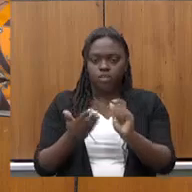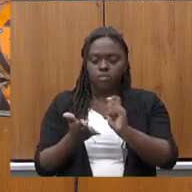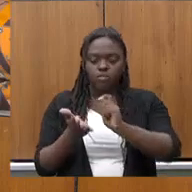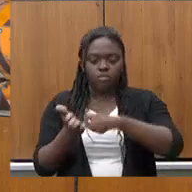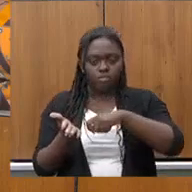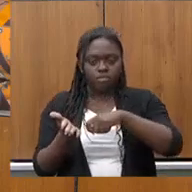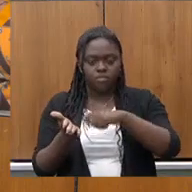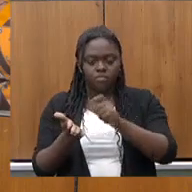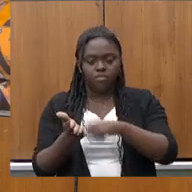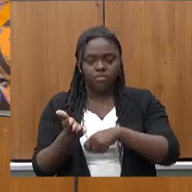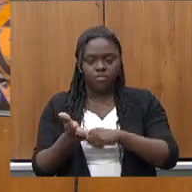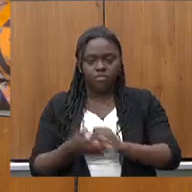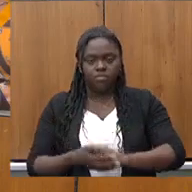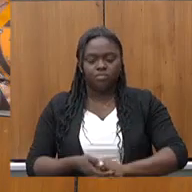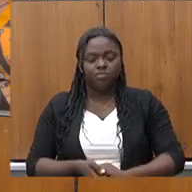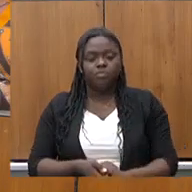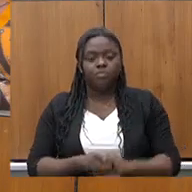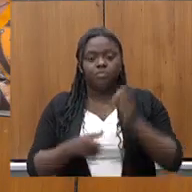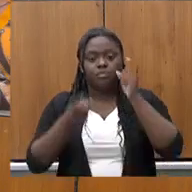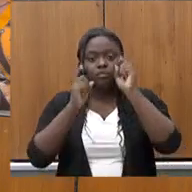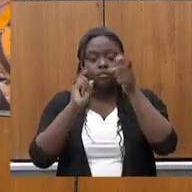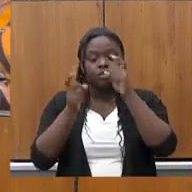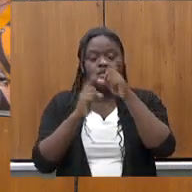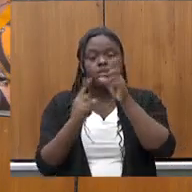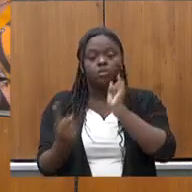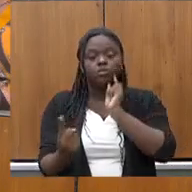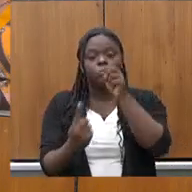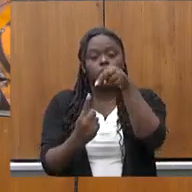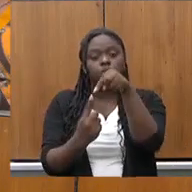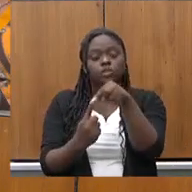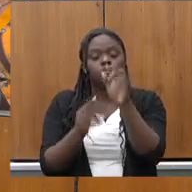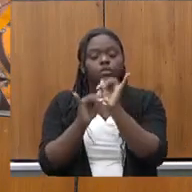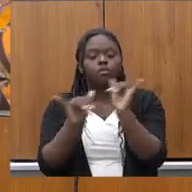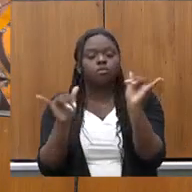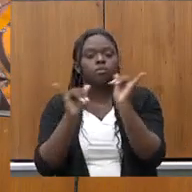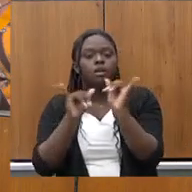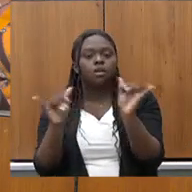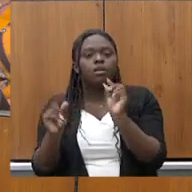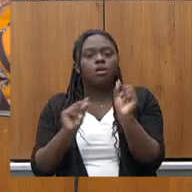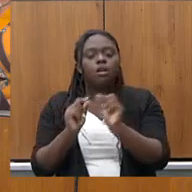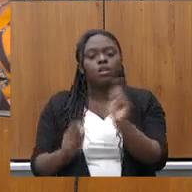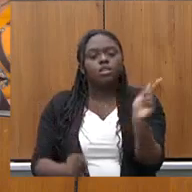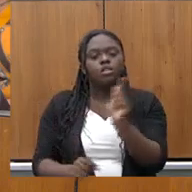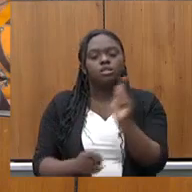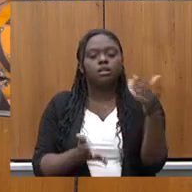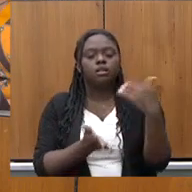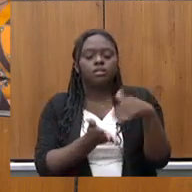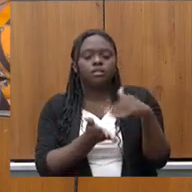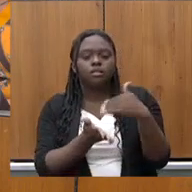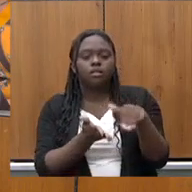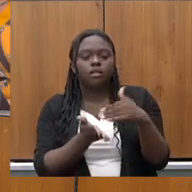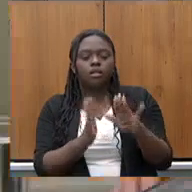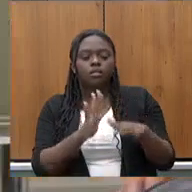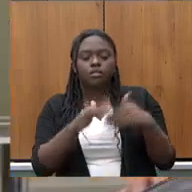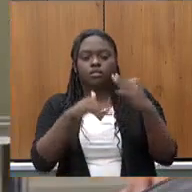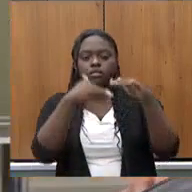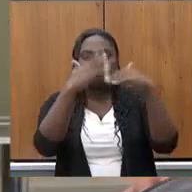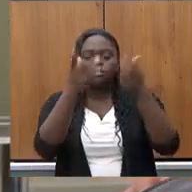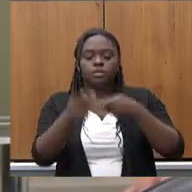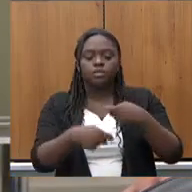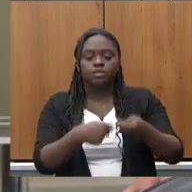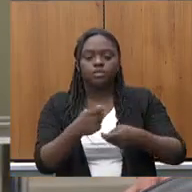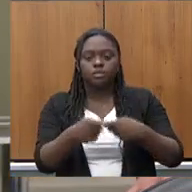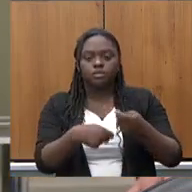Essa reunião se destina a prestar informações sobre a gestão da Secretaria de Desenvolvimento